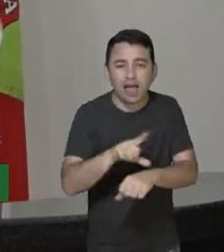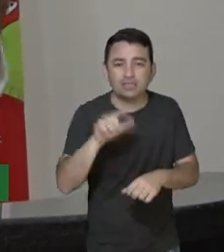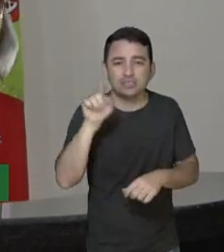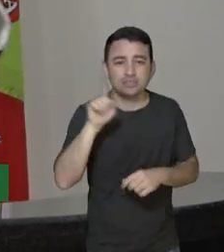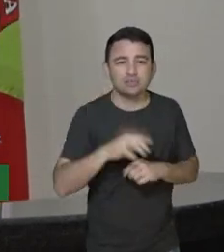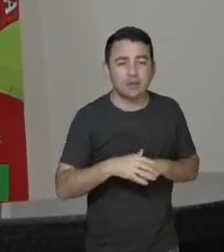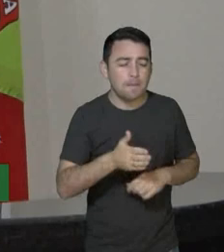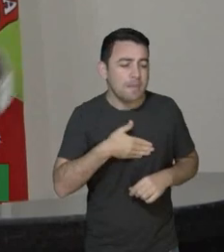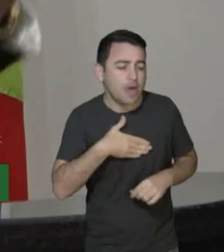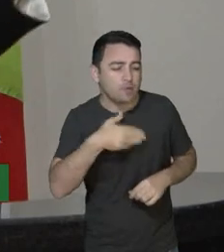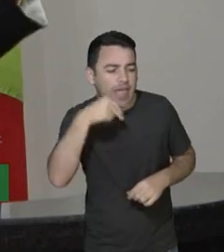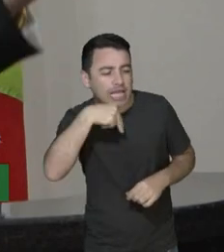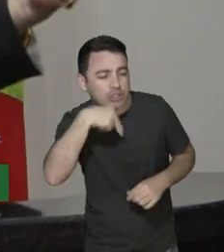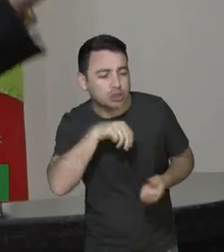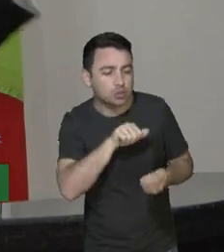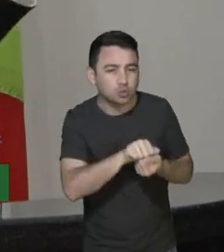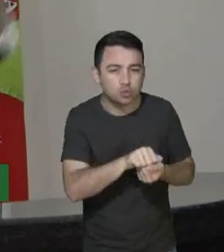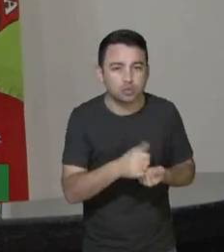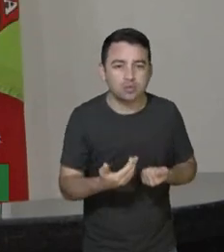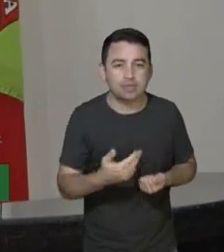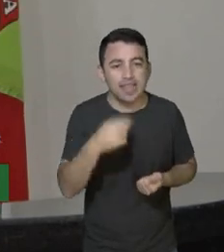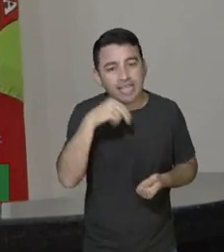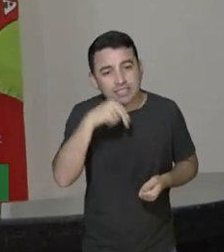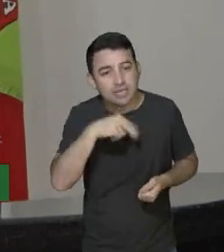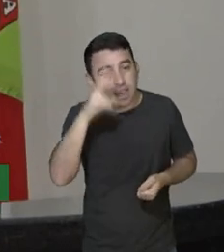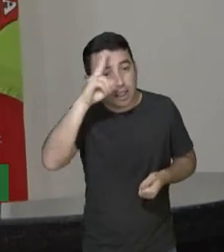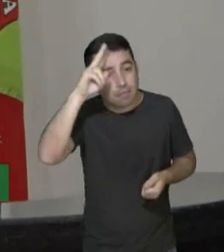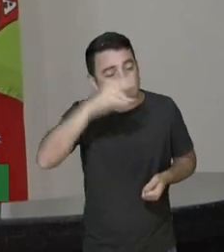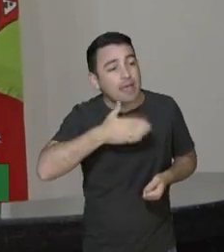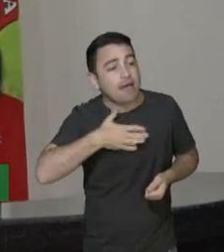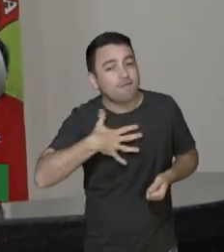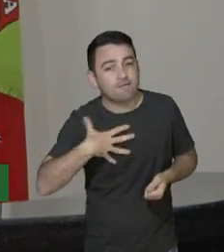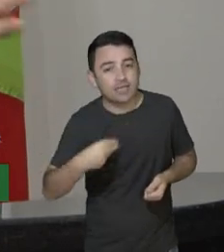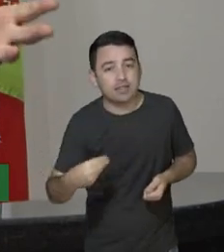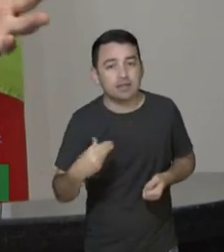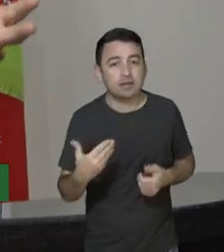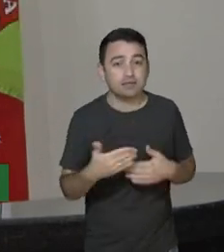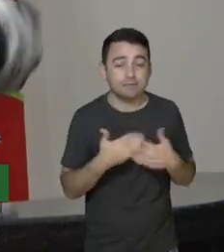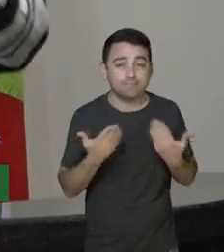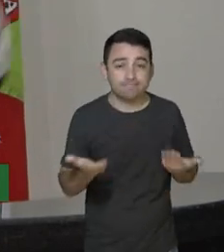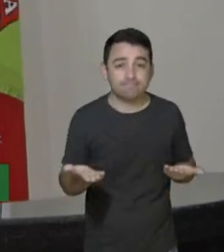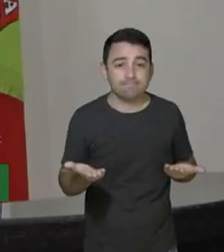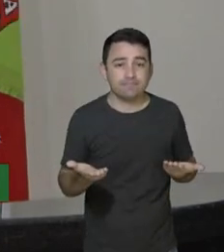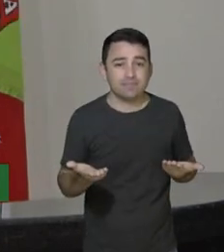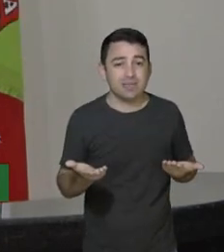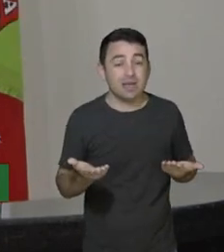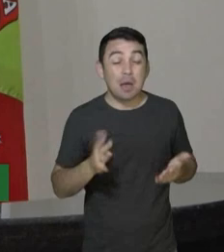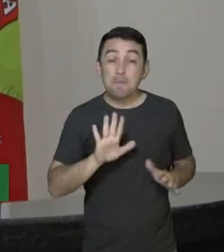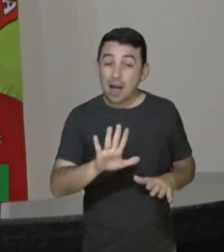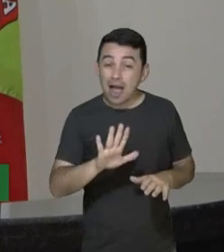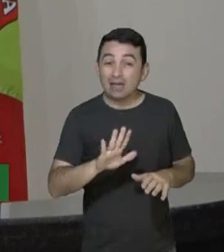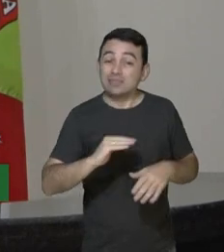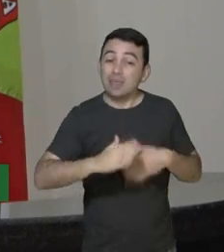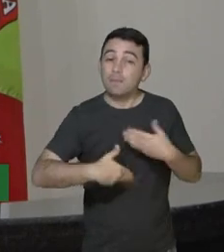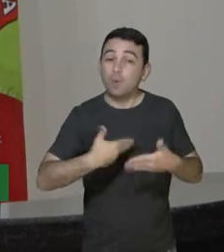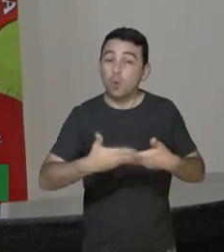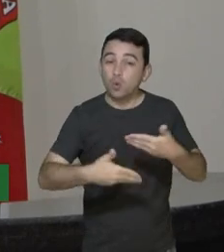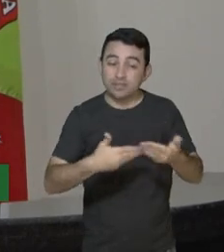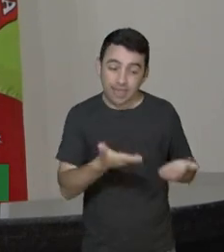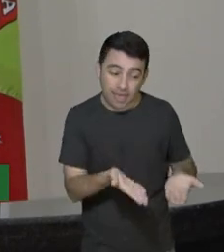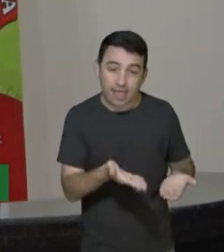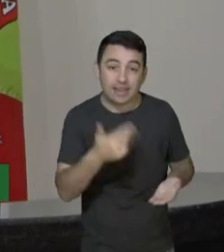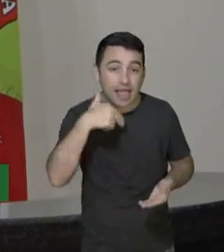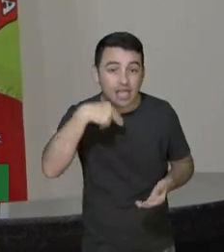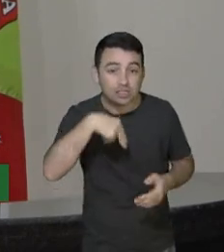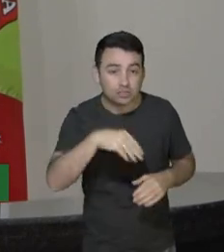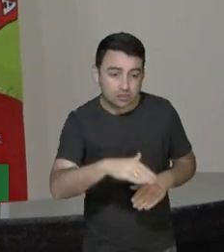Meu netinho está aqui comigo, meu netinho lembra minha filha, meu netinho isso, meu netinho aquilo. Só que daqui a pouco o netinho tem